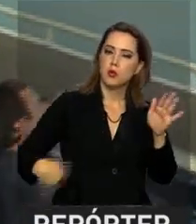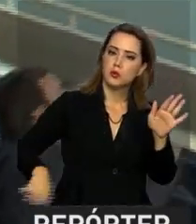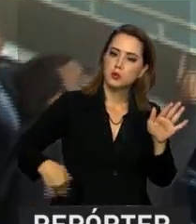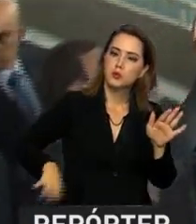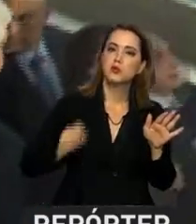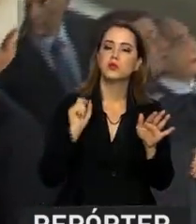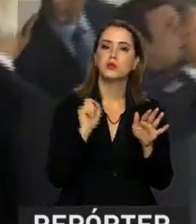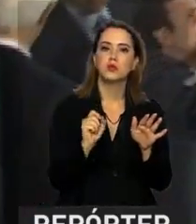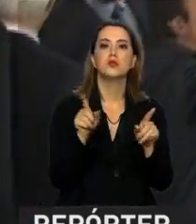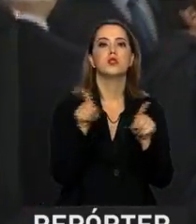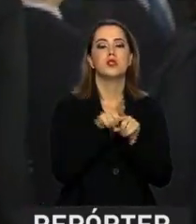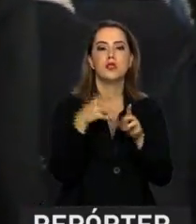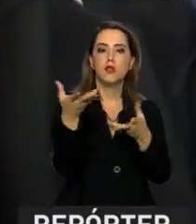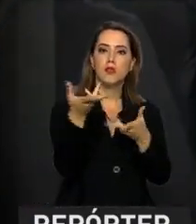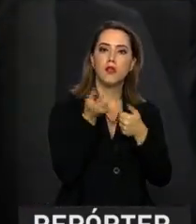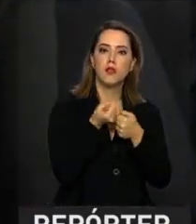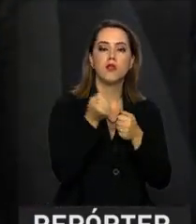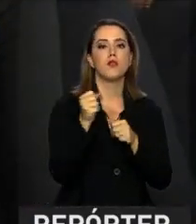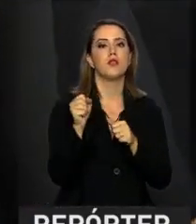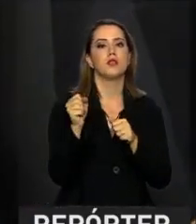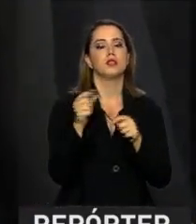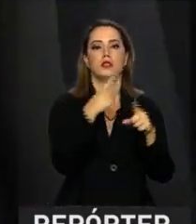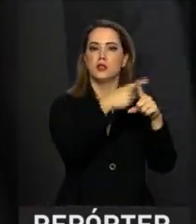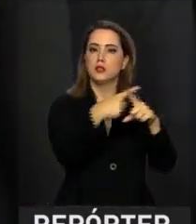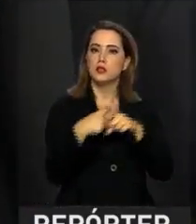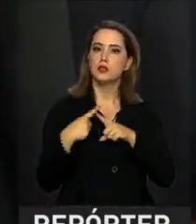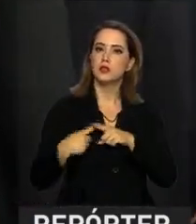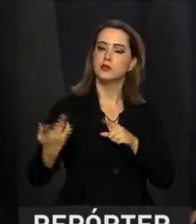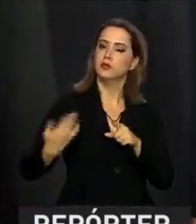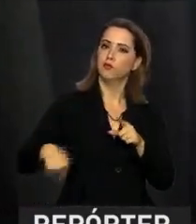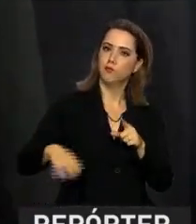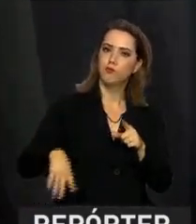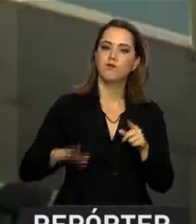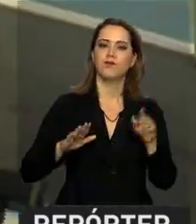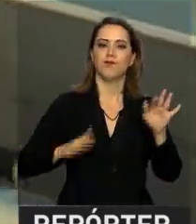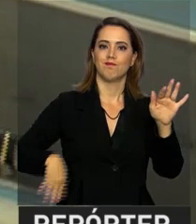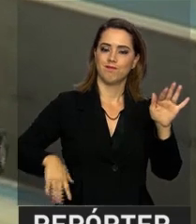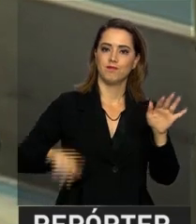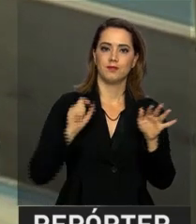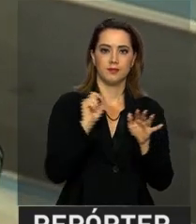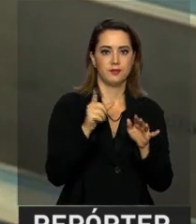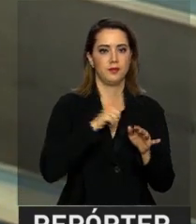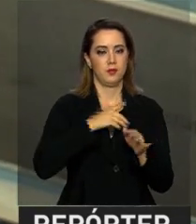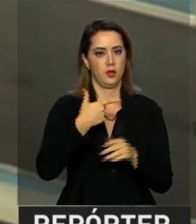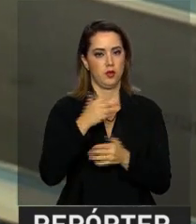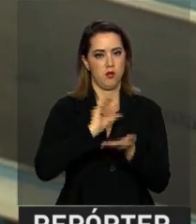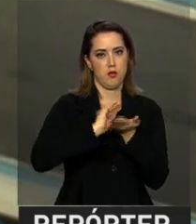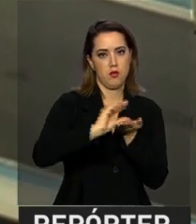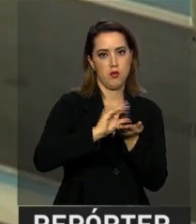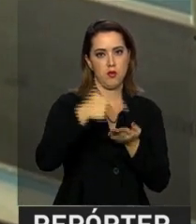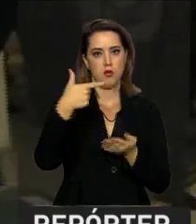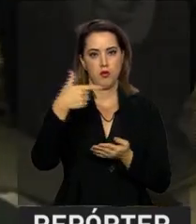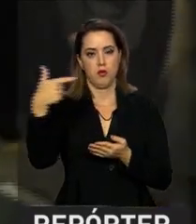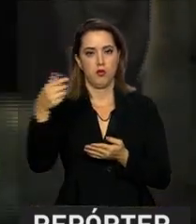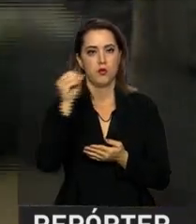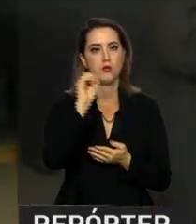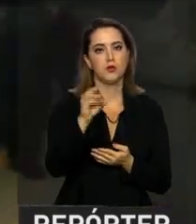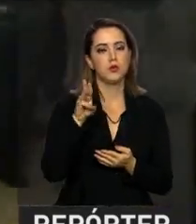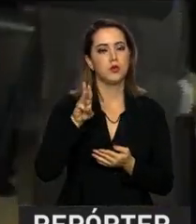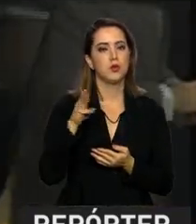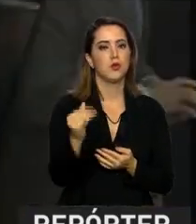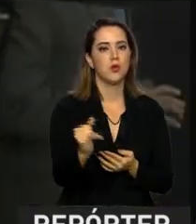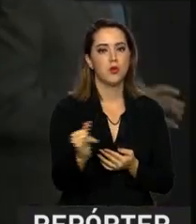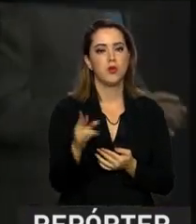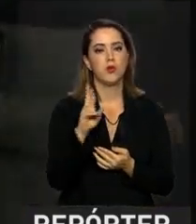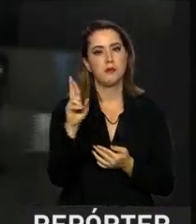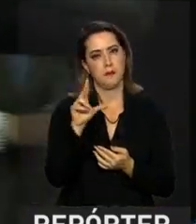estádio que vai receber as disputas da natação e contou com recursos federais de mais de R 220 milhões deais depois disso todos